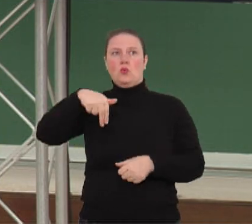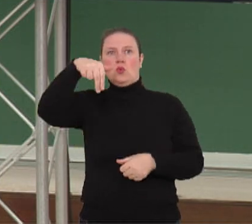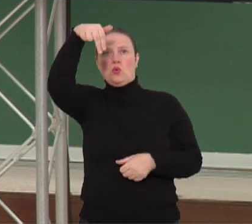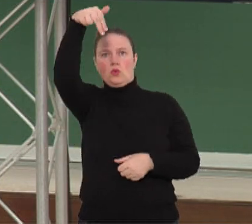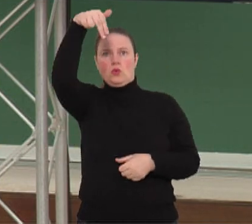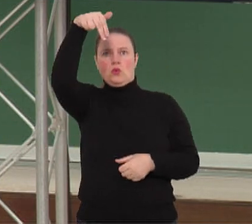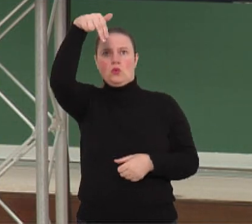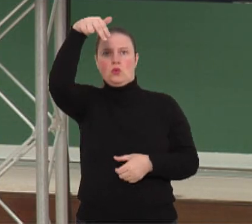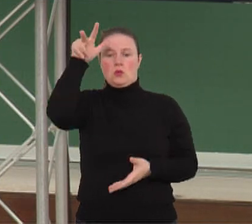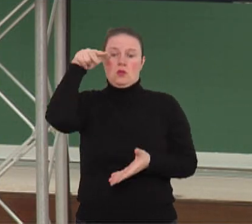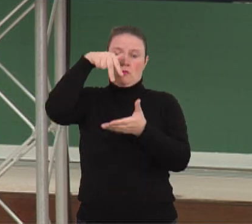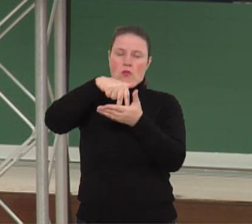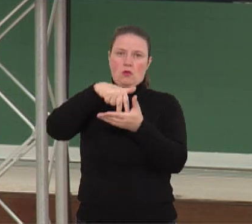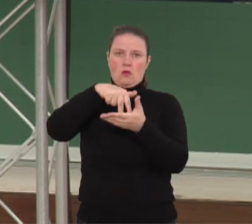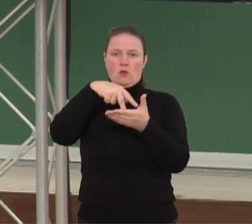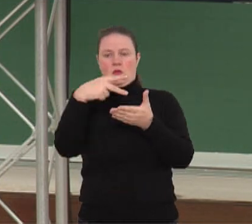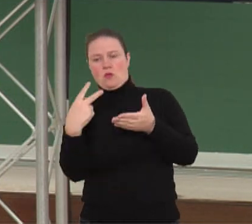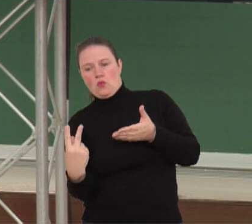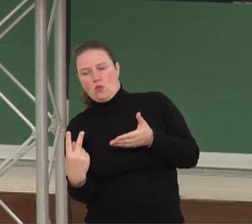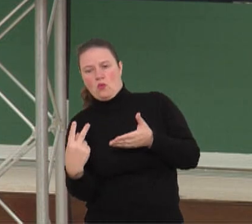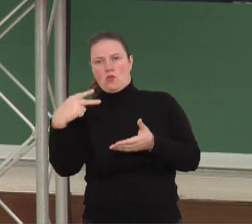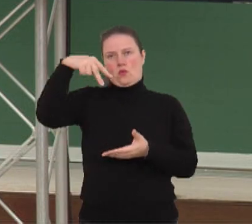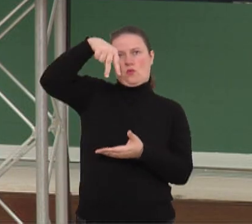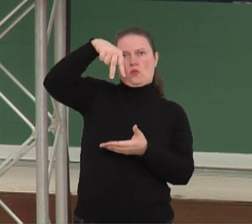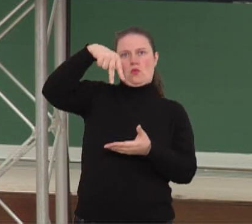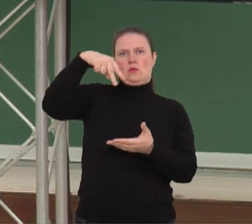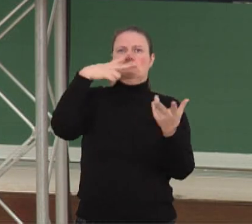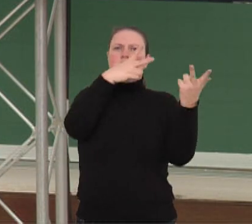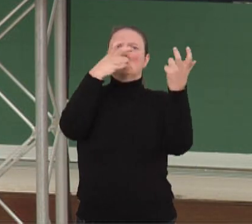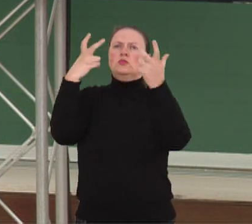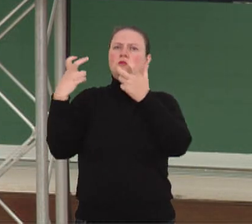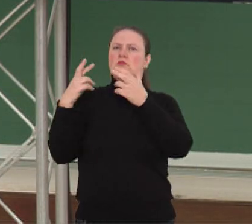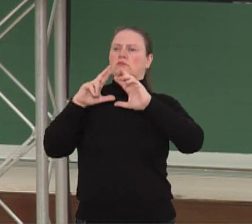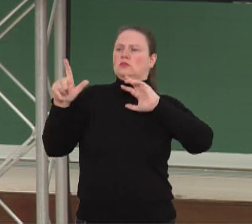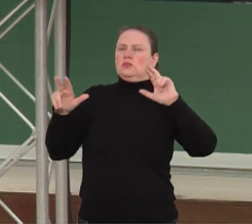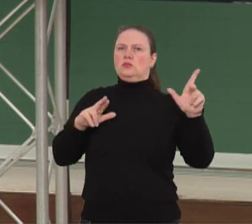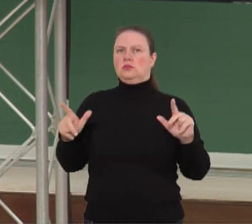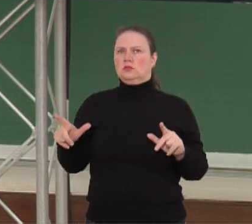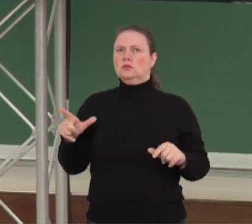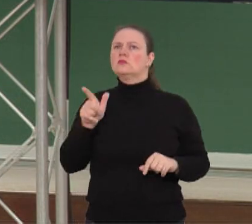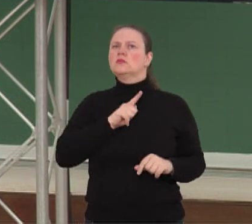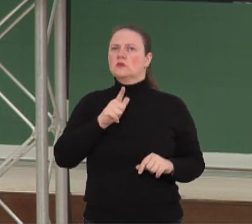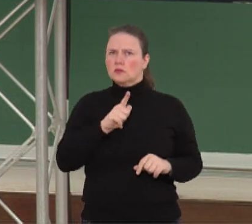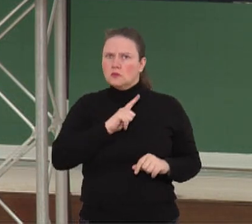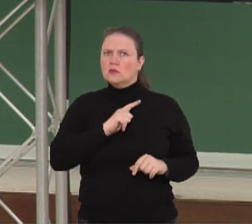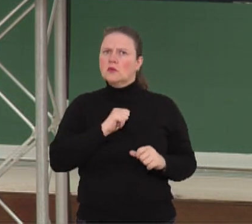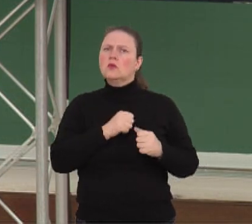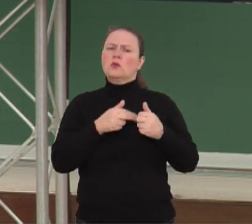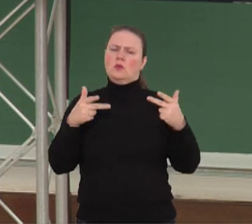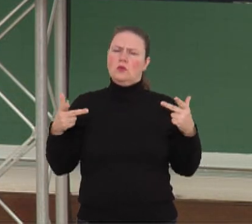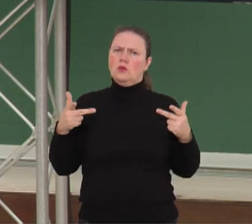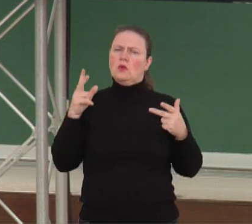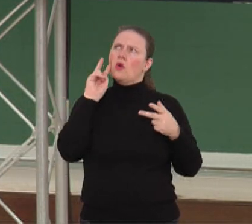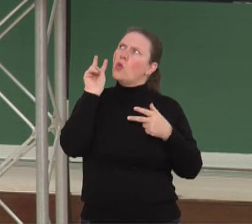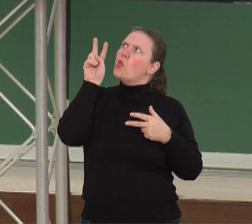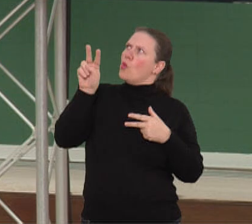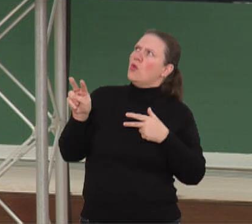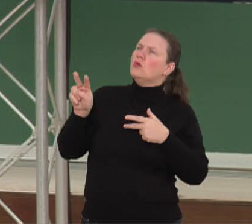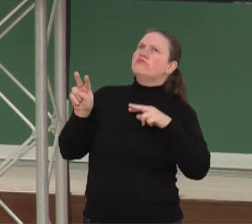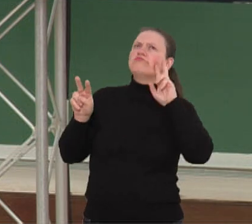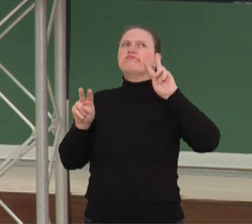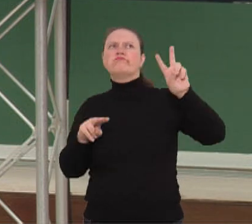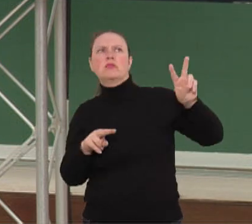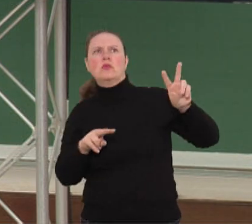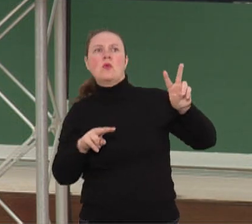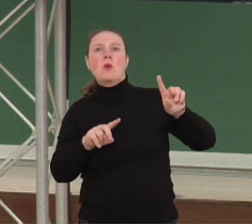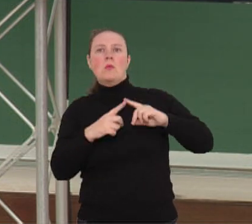Órion em pé. Então as observações são diferentes. Tem muita coisa que a gente enxerga no hemisfério sul que não é